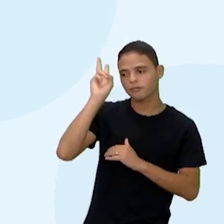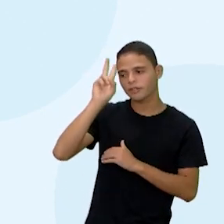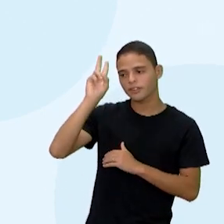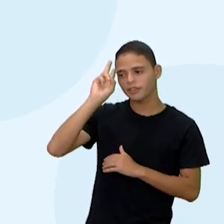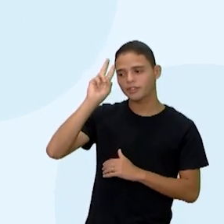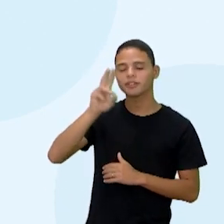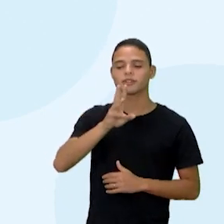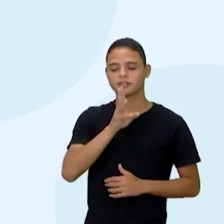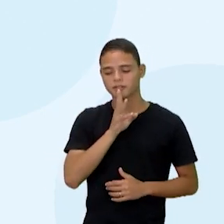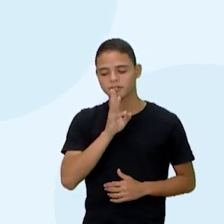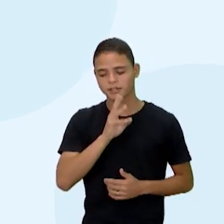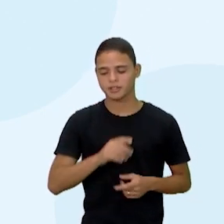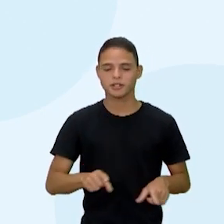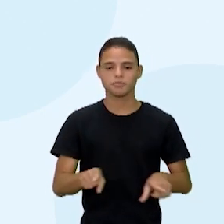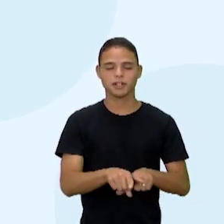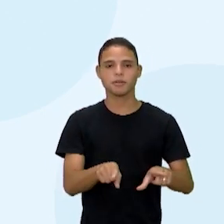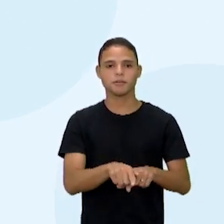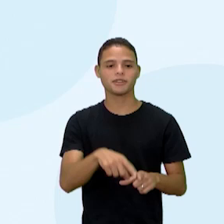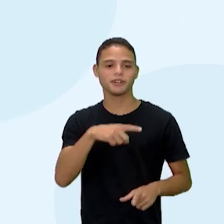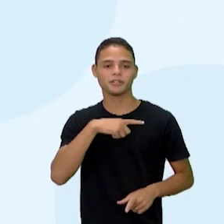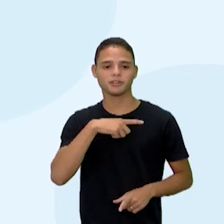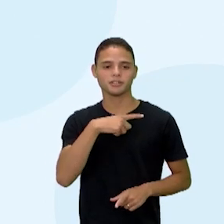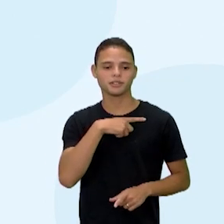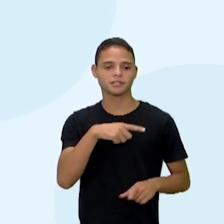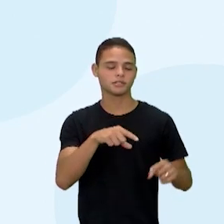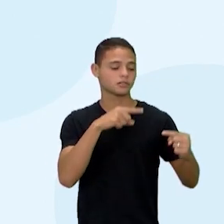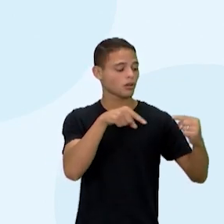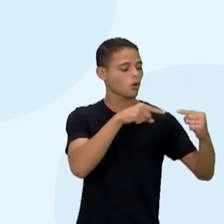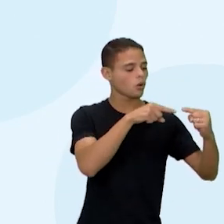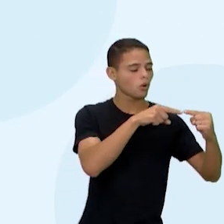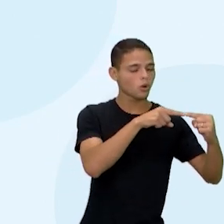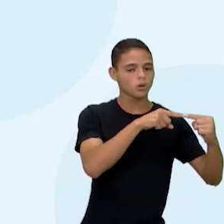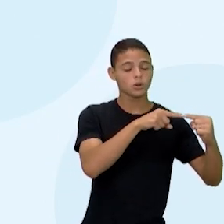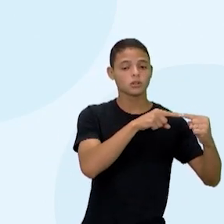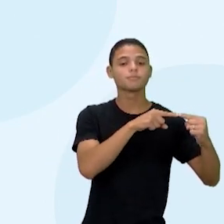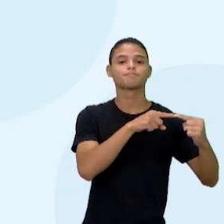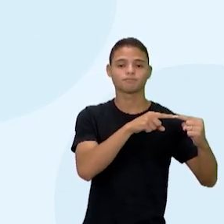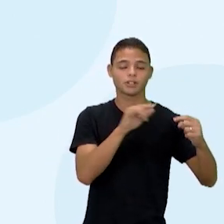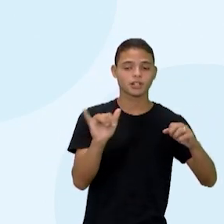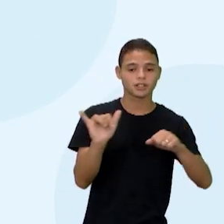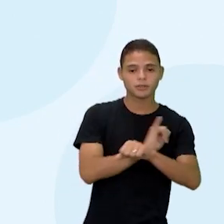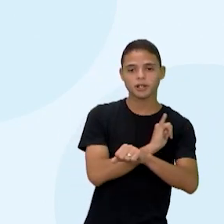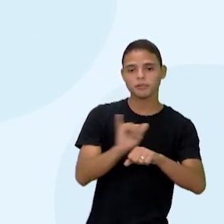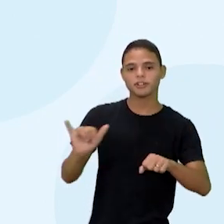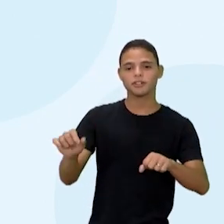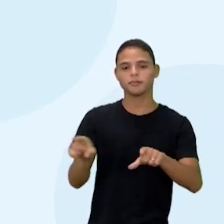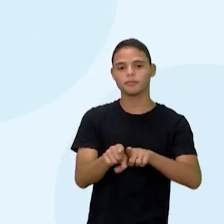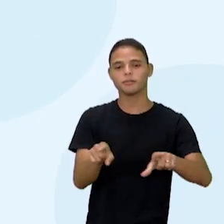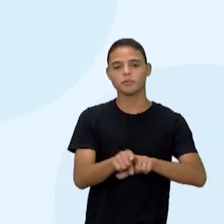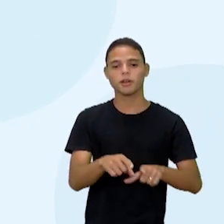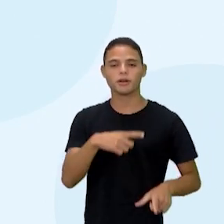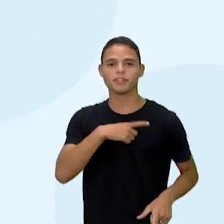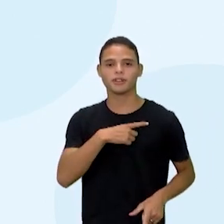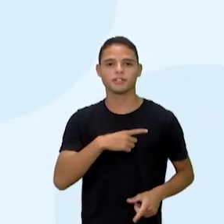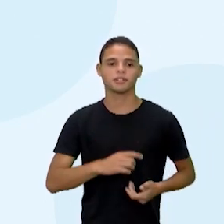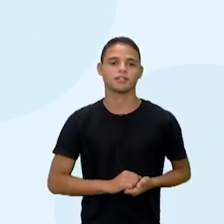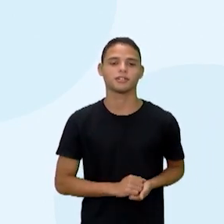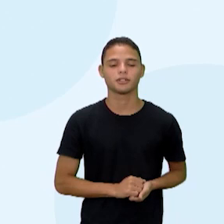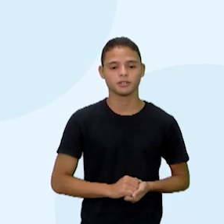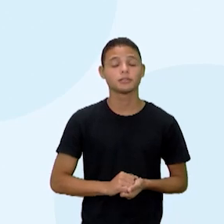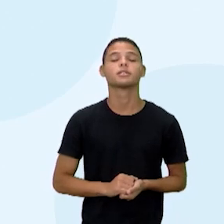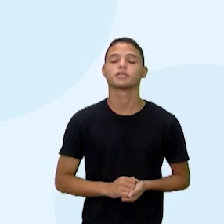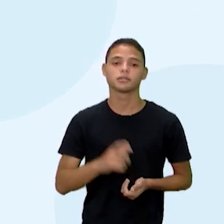conhecer. E aí ela definiu esse objetivo, né? Ela queria conhecer as estratégias de Adolf Hitler para dominar